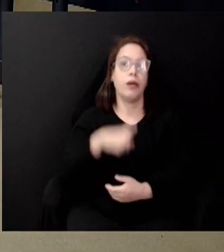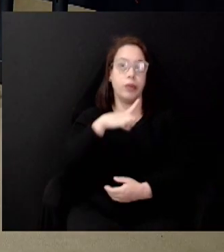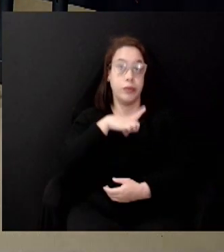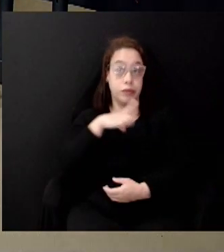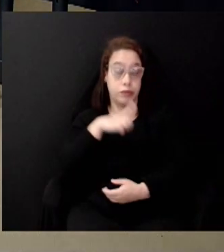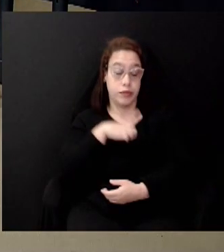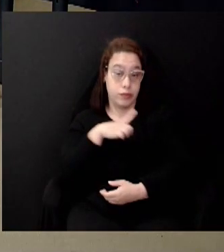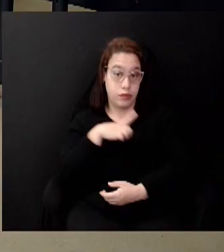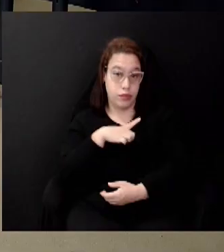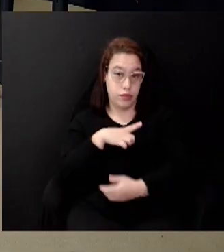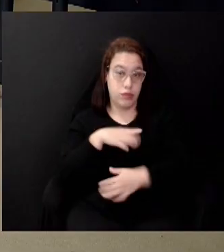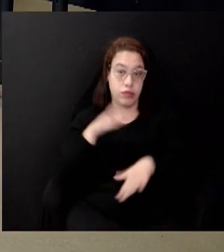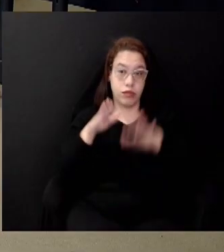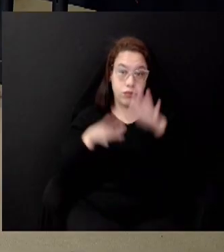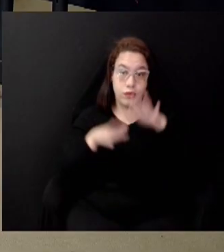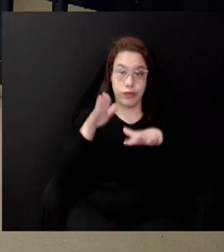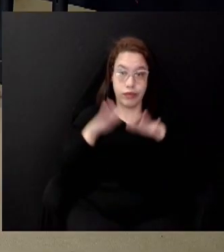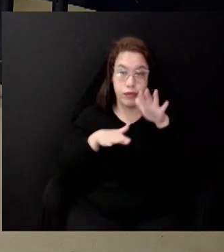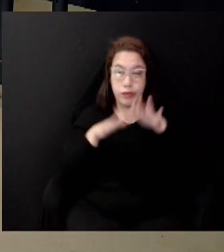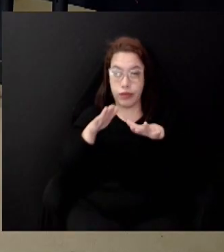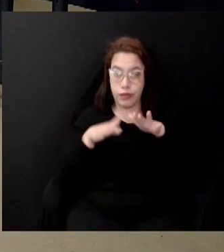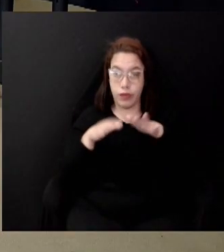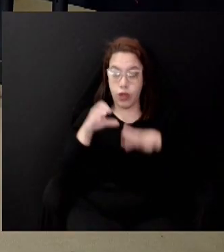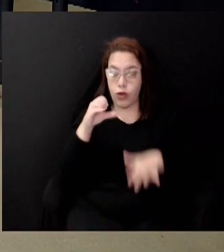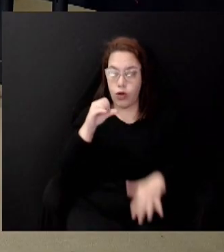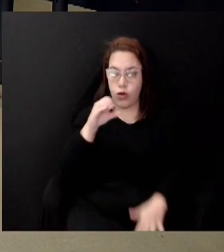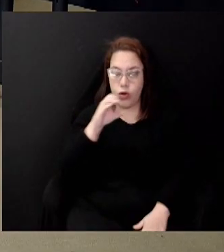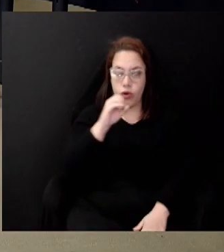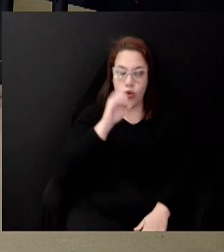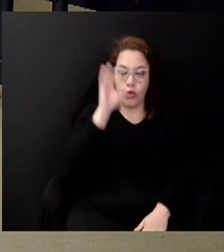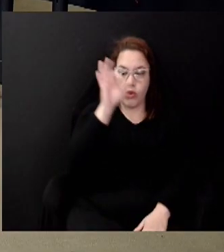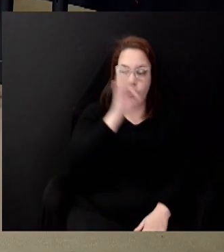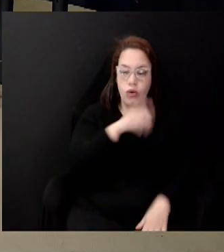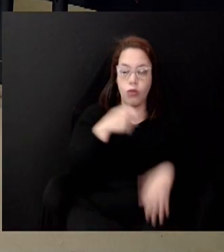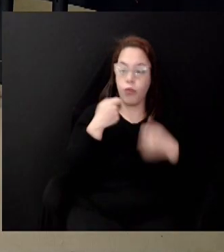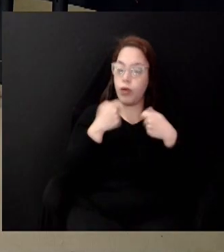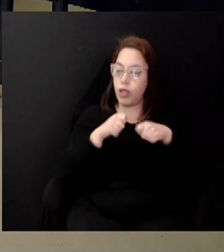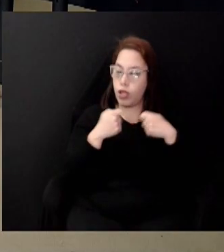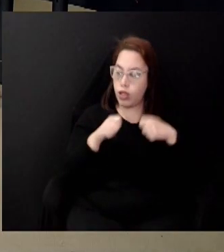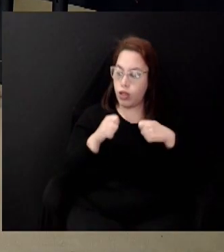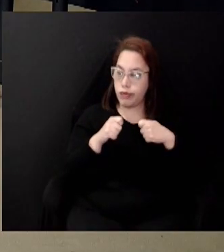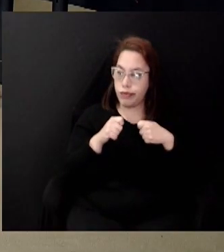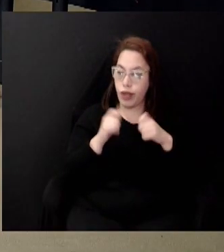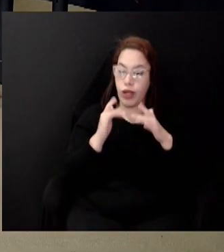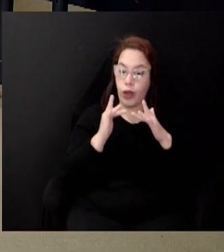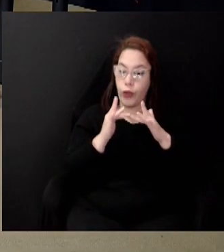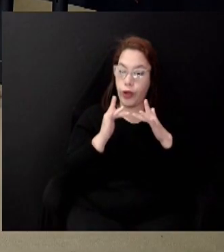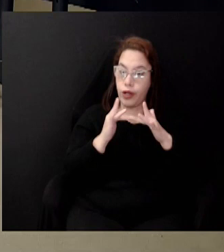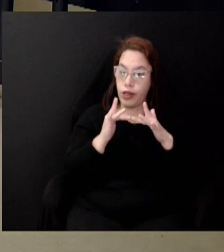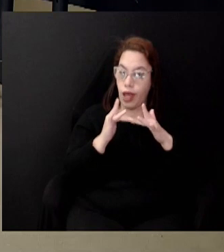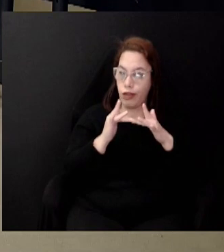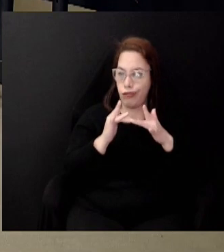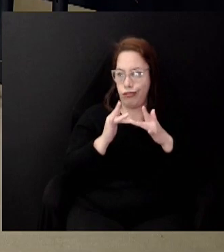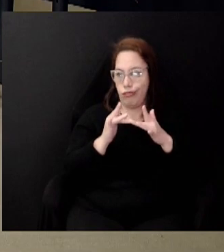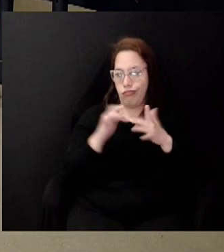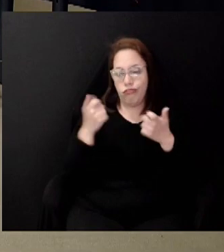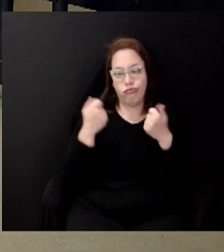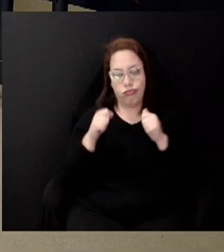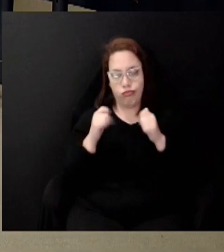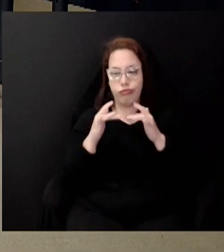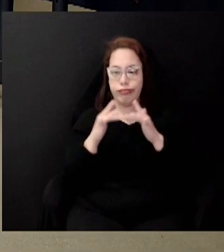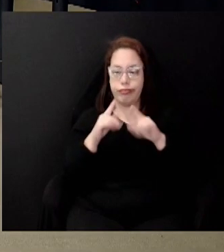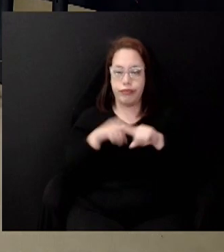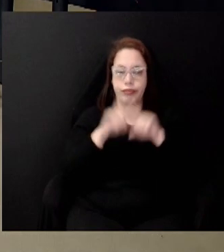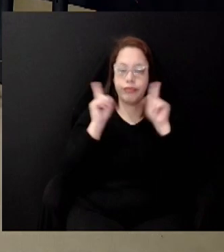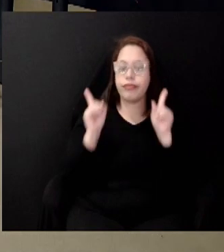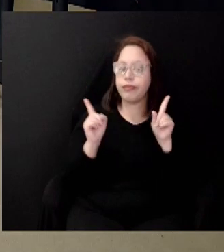quase, quer dizer, 90% de tudo que a gente precisa está conectado. Então, a gente precisa estar conectado, mas